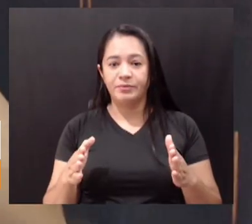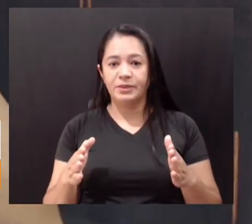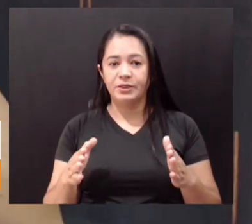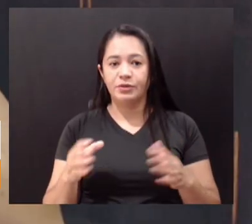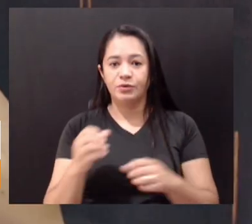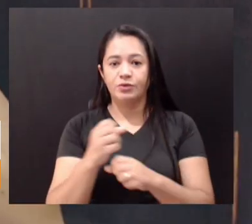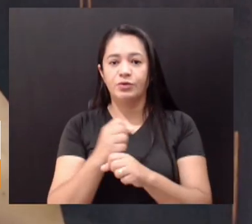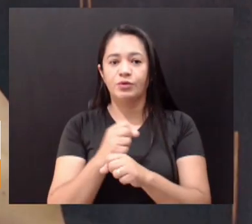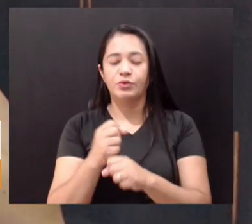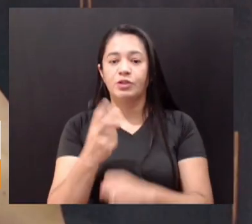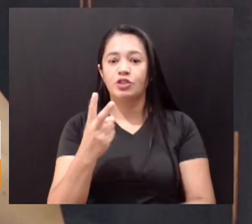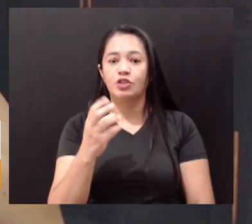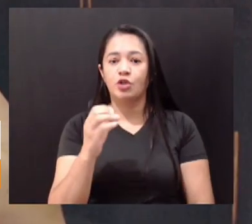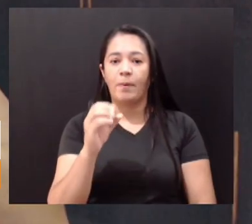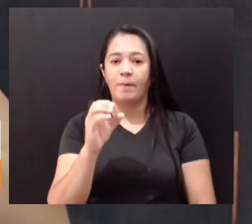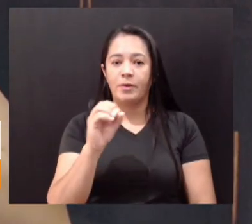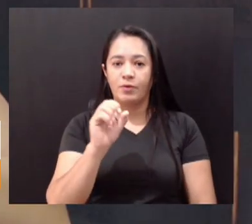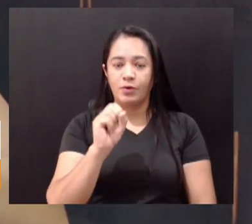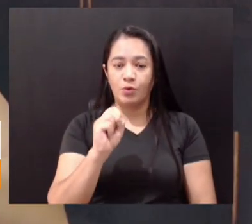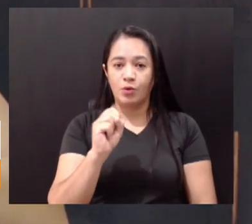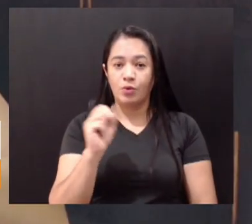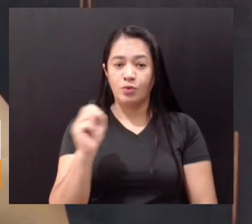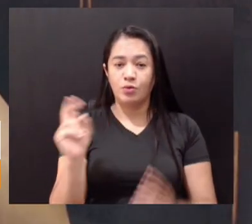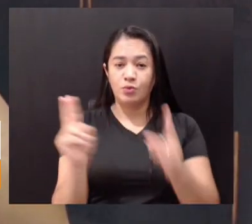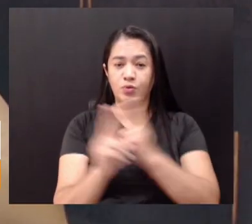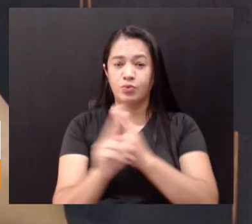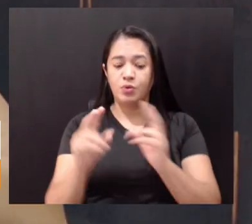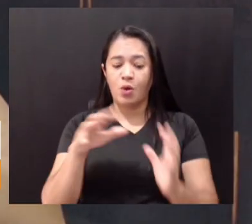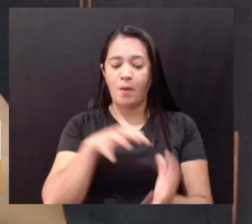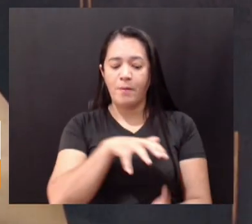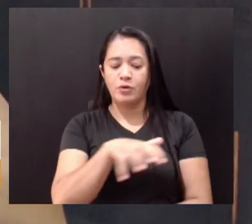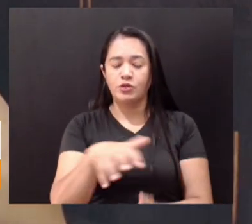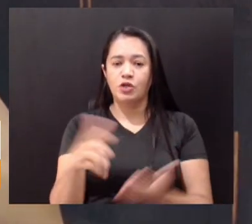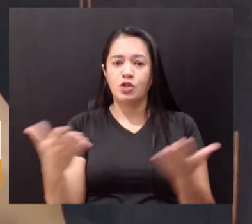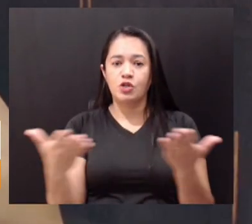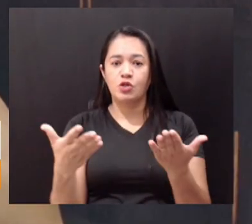crise mundial que a gente teve, e que hoje a gente está vivendo, por